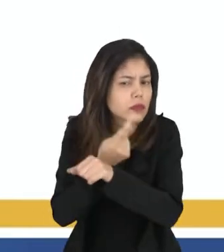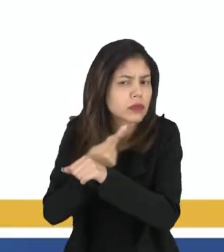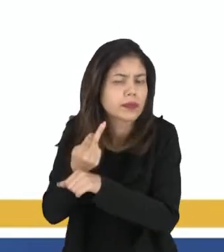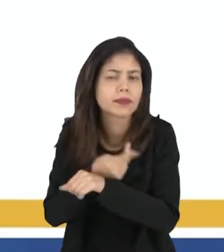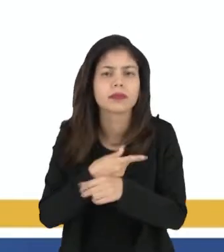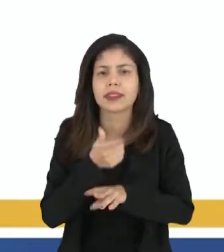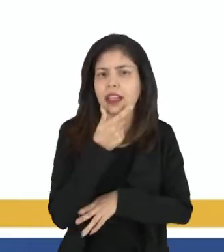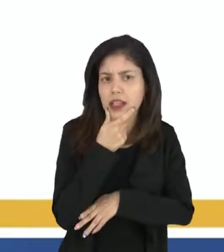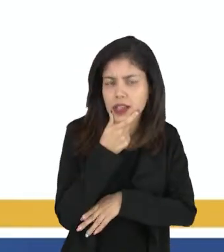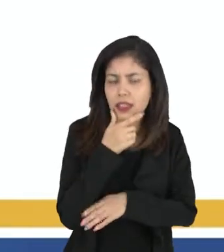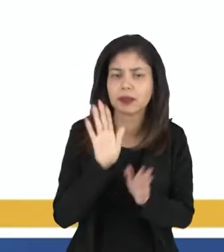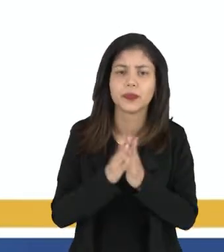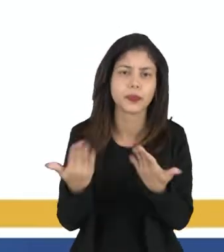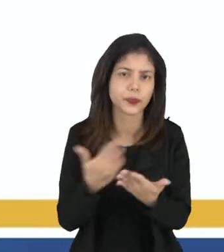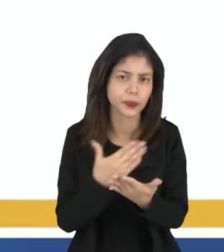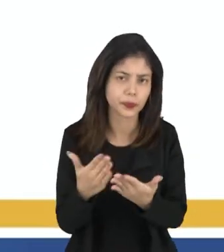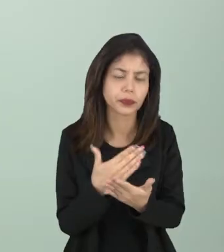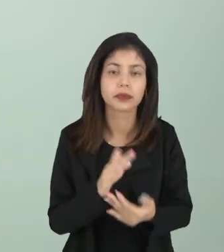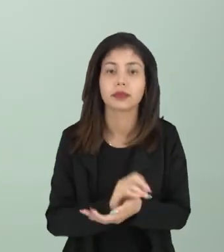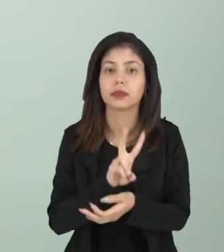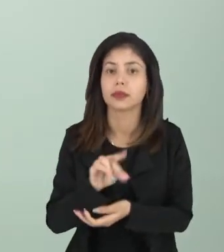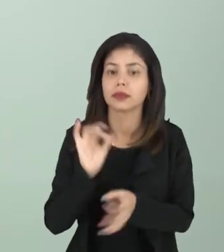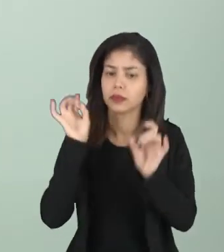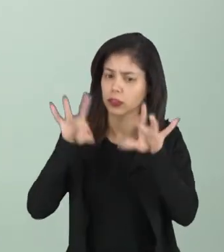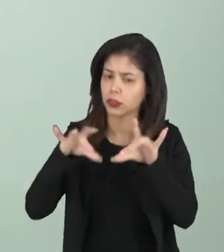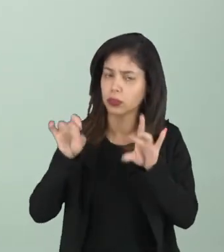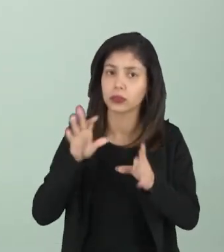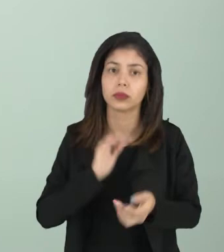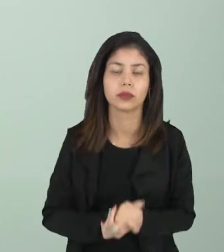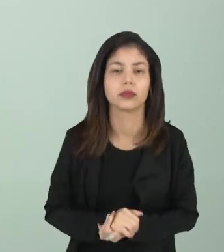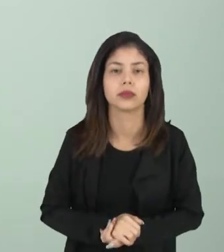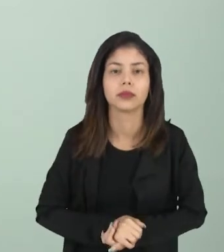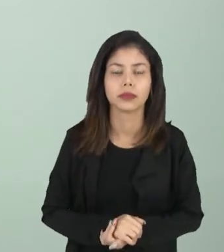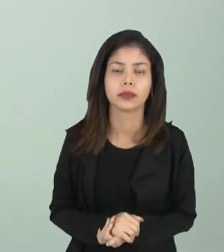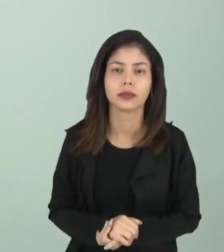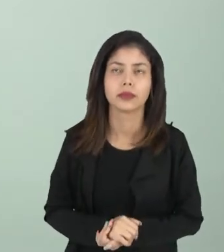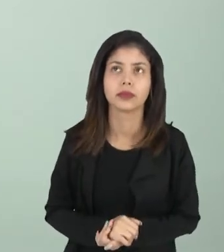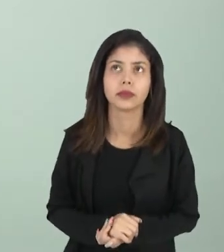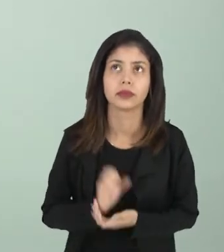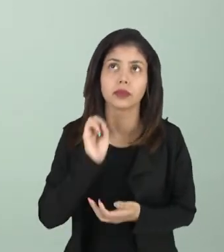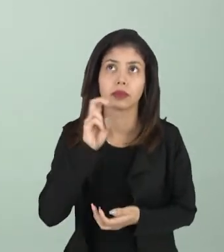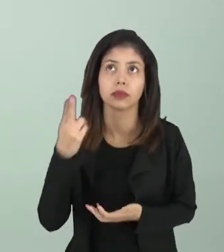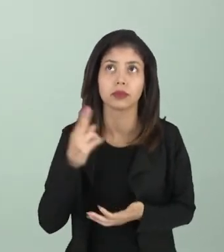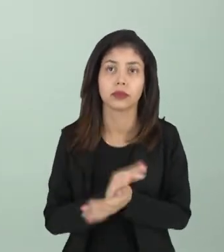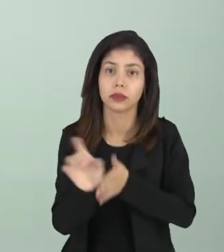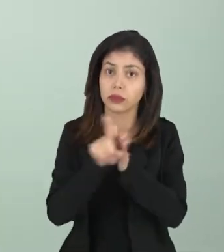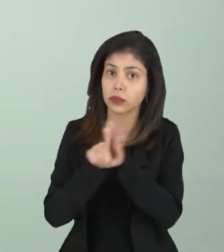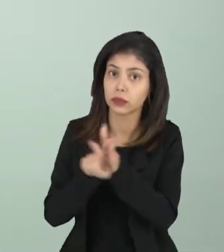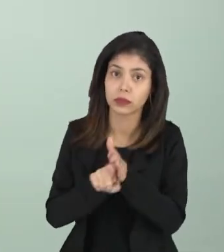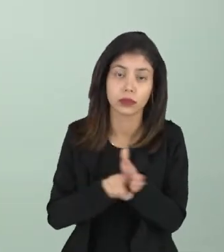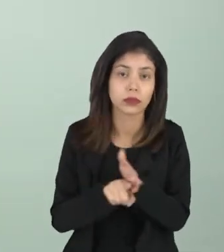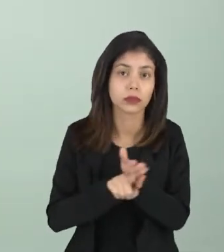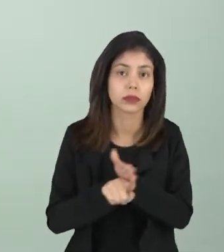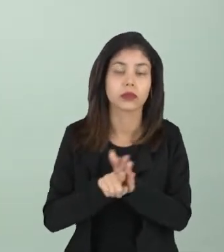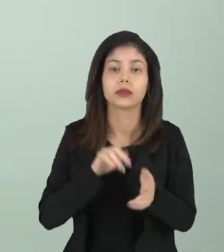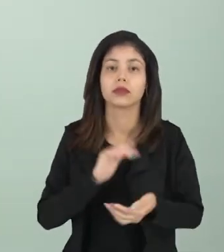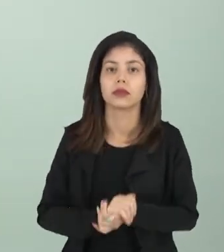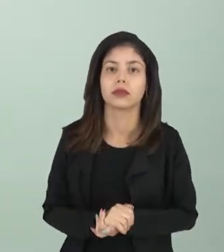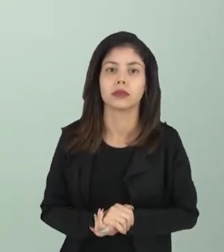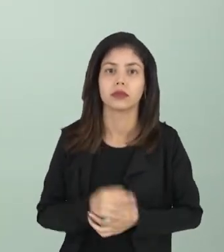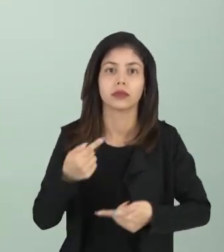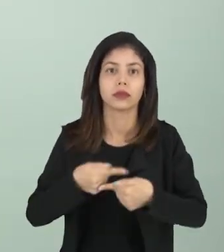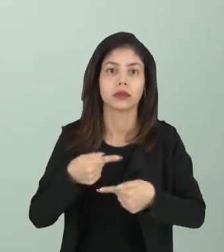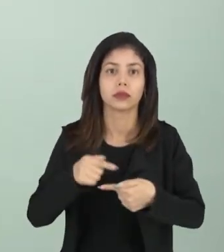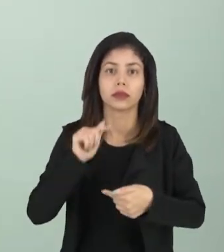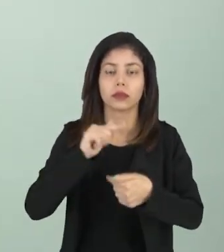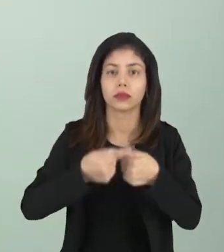livro de inglês de vocês, provavelmente vai estar nas últimas páginas, ou então pesquisem no Google verbos irregulares